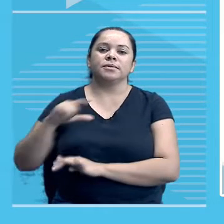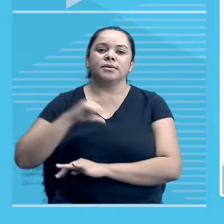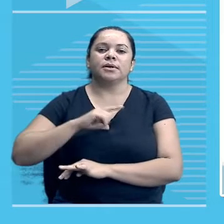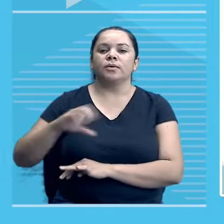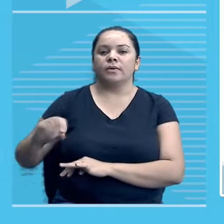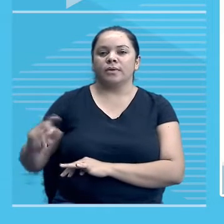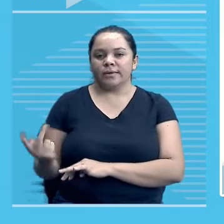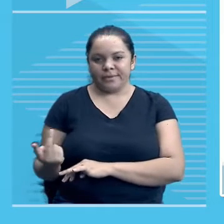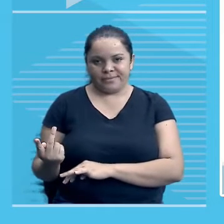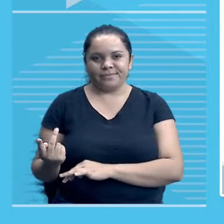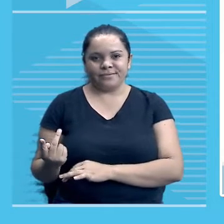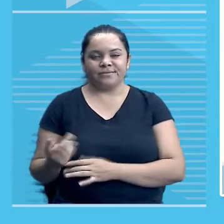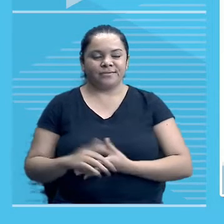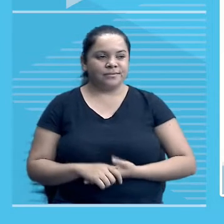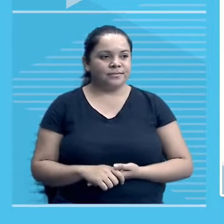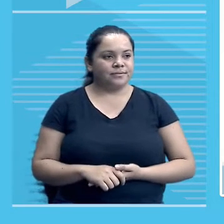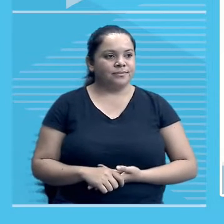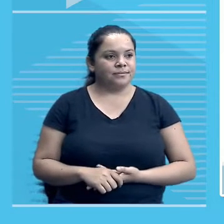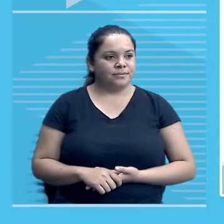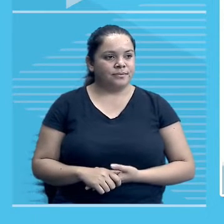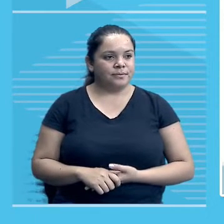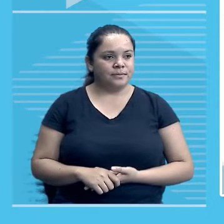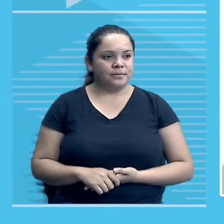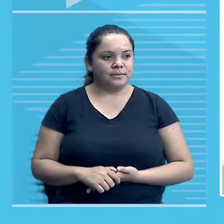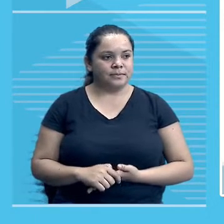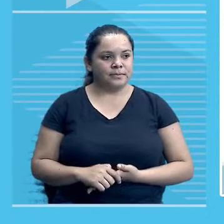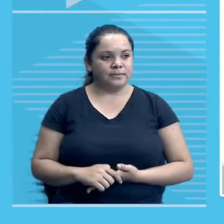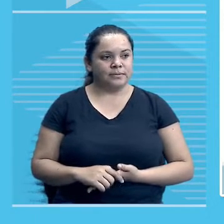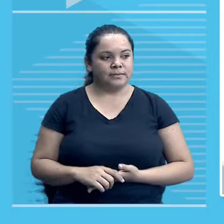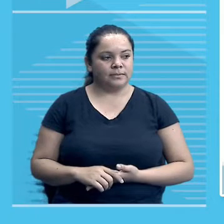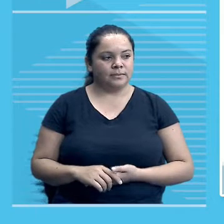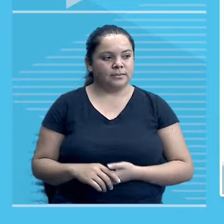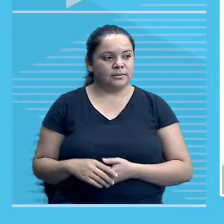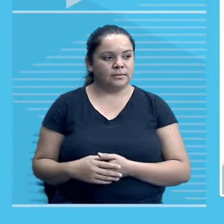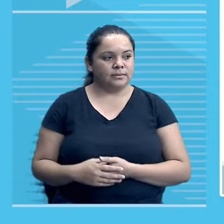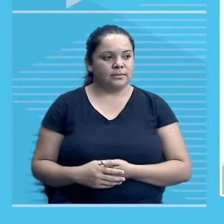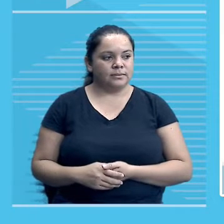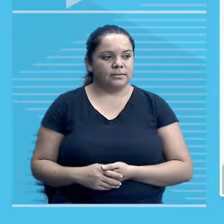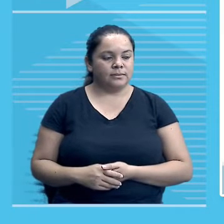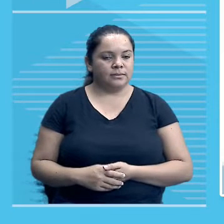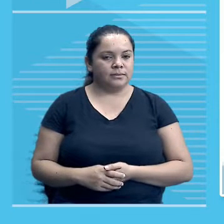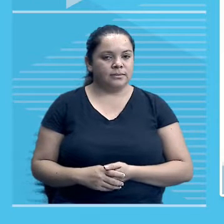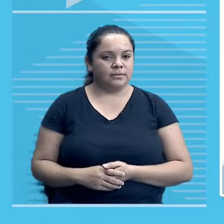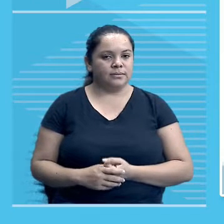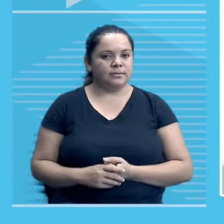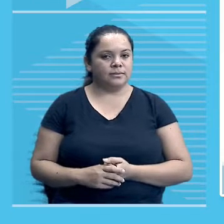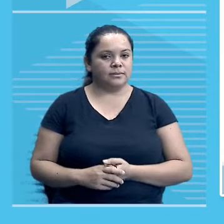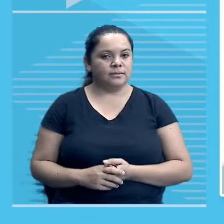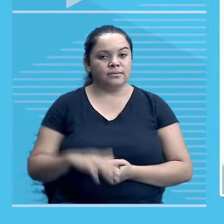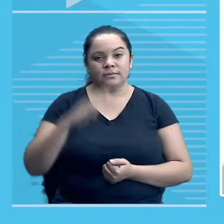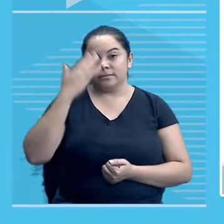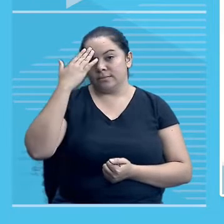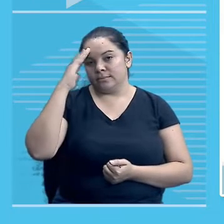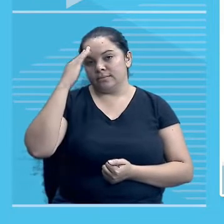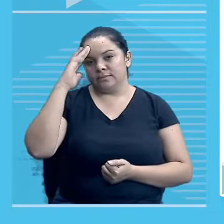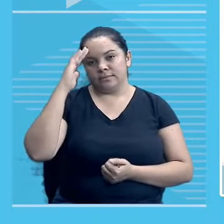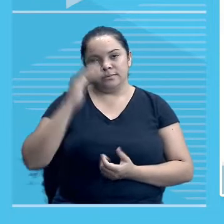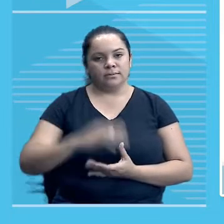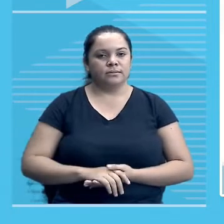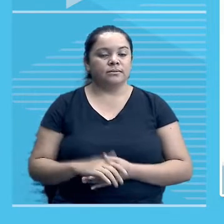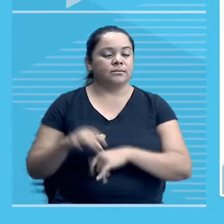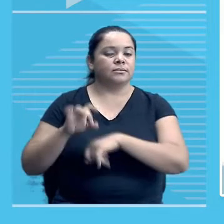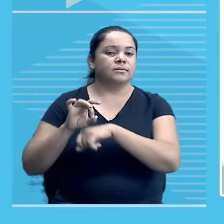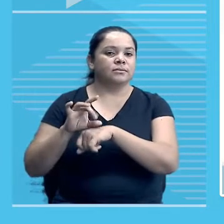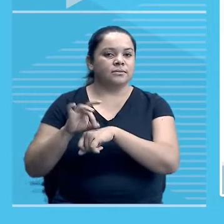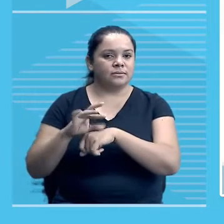Não é verdade? Se o sal ácido tem hidrogênio, o sal básico tem hidroxila. Perfeito? Essa é a dica